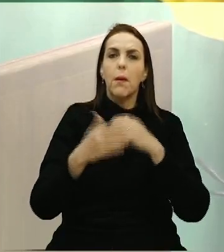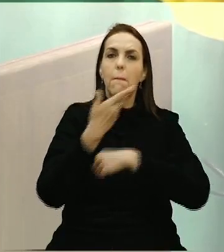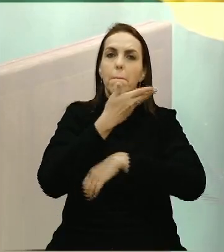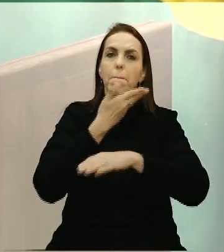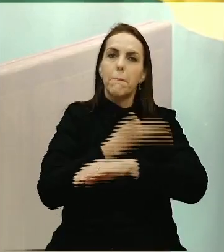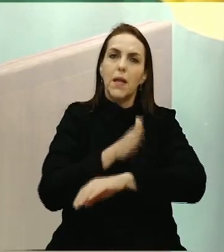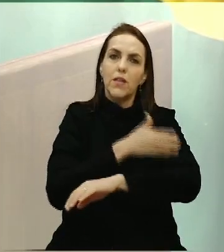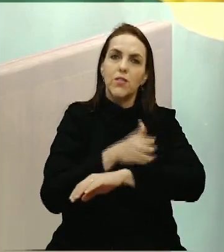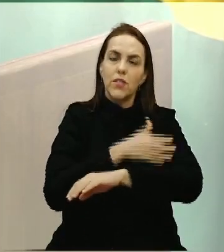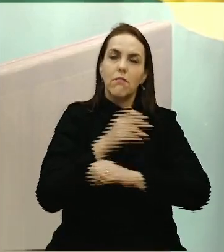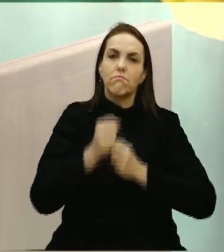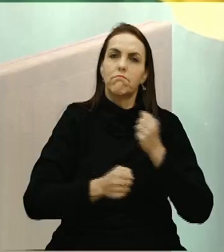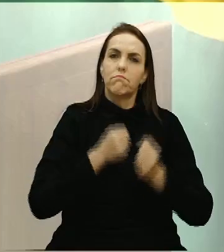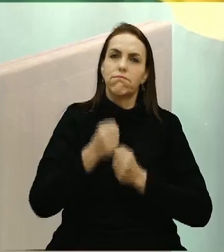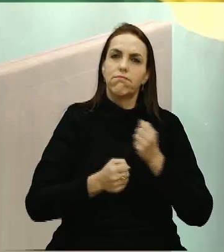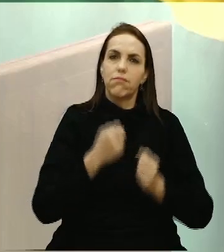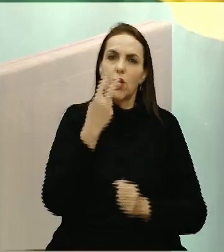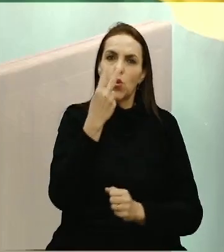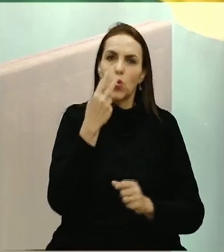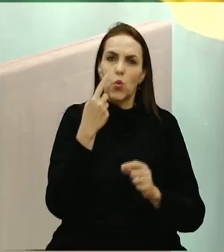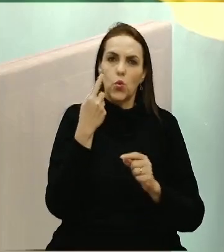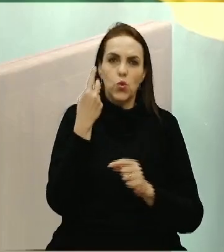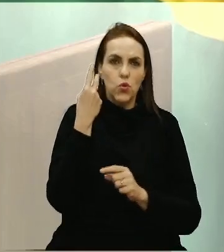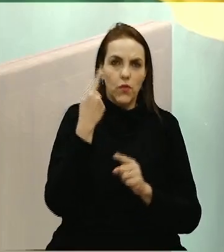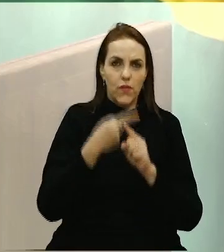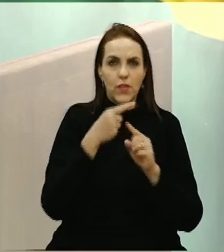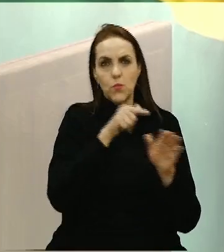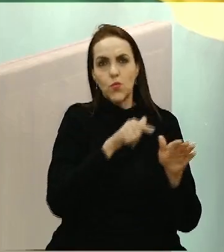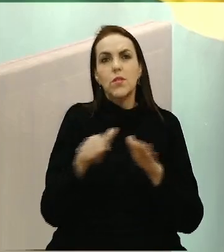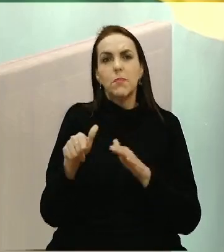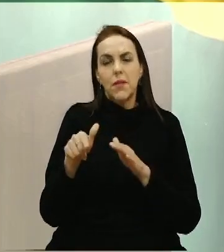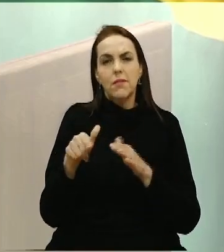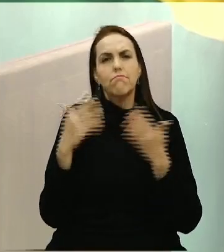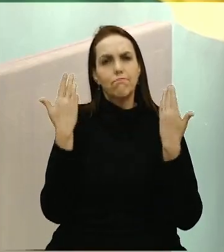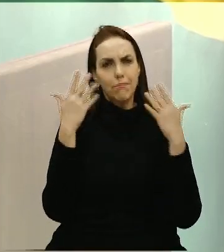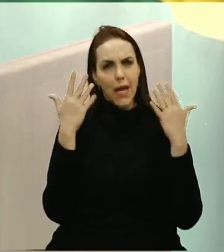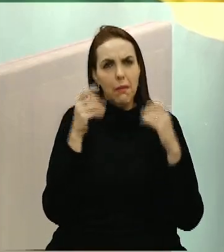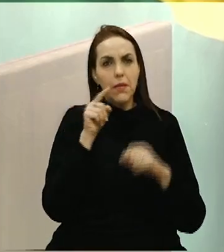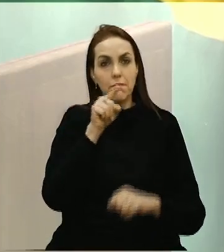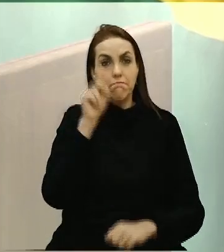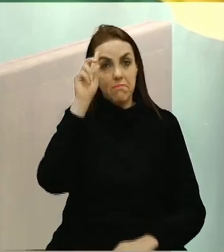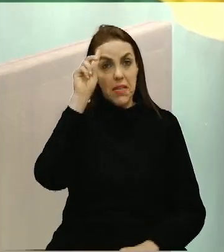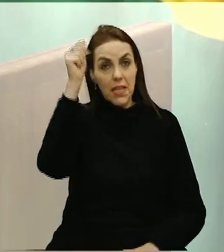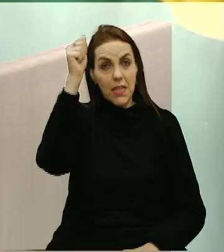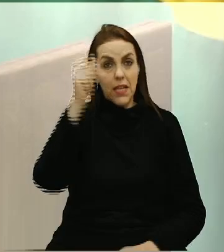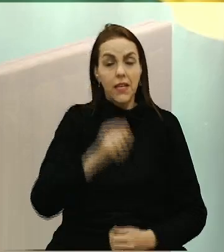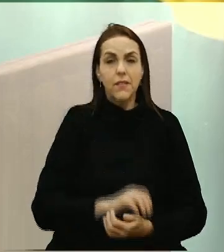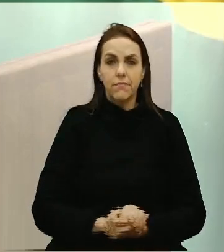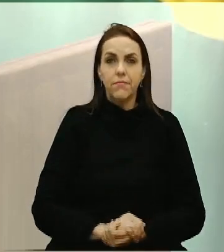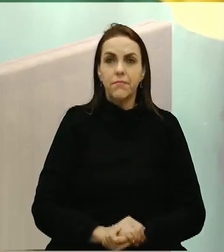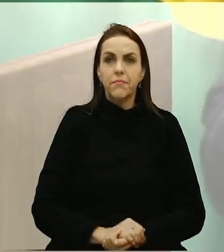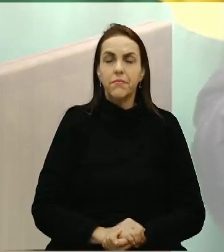2 dias por semana. Então, parabéns pela bela ideia. É